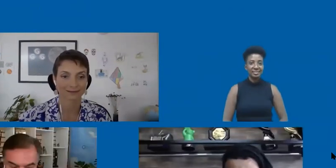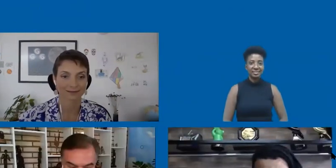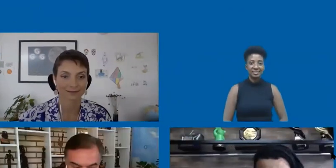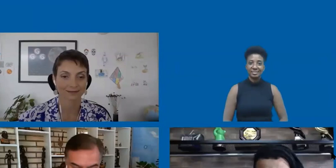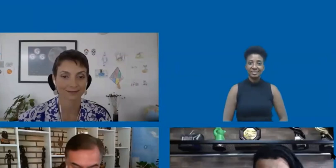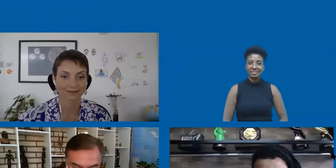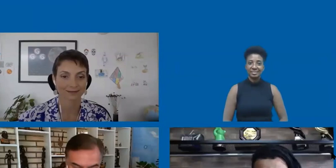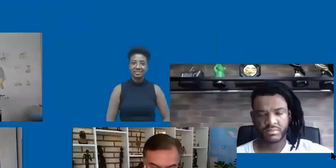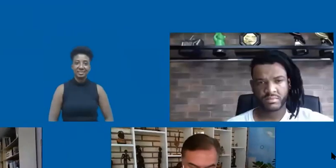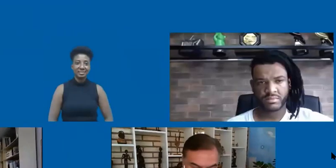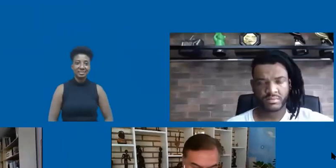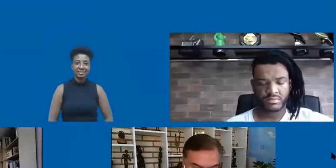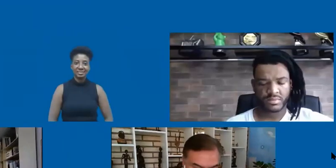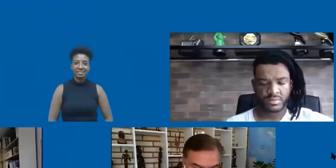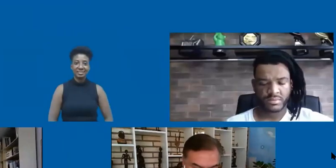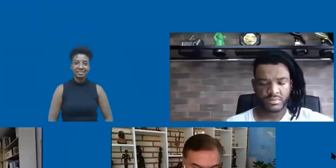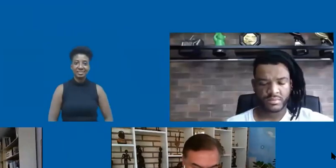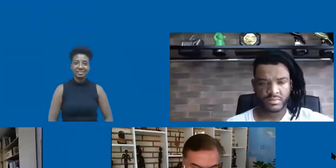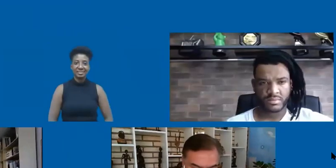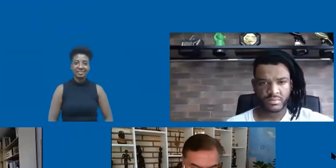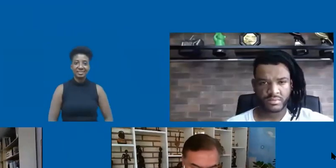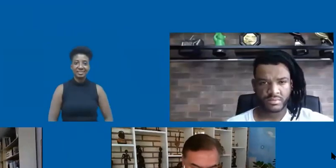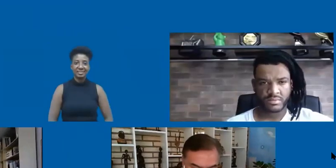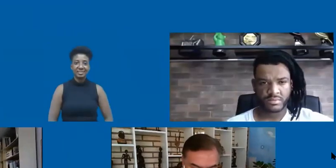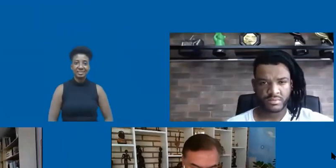Daniel Balaban e...